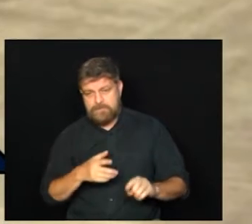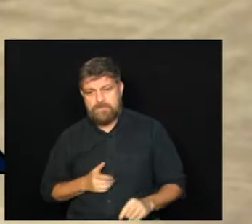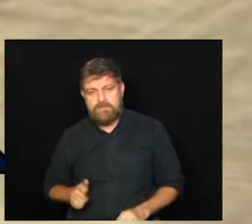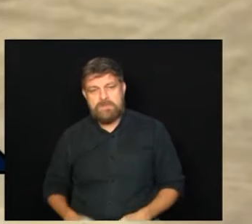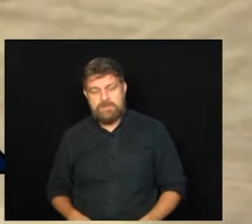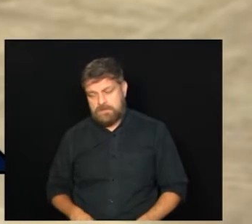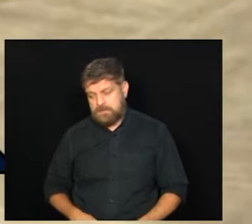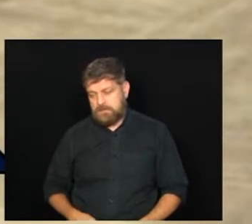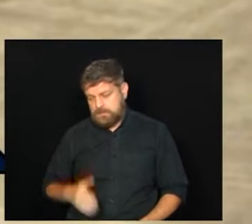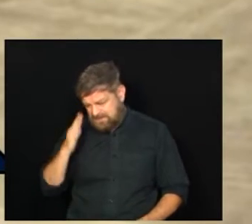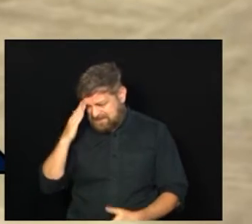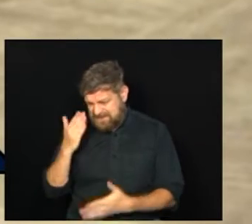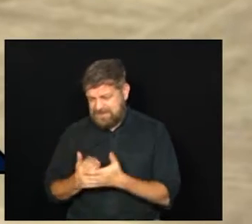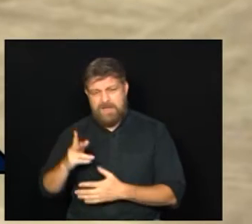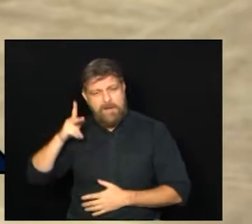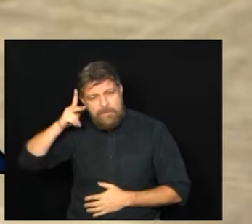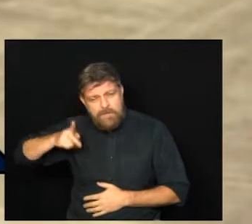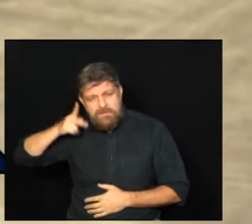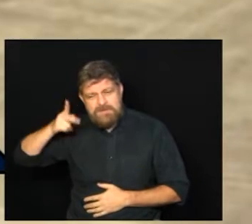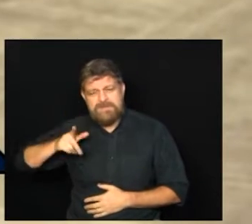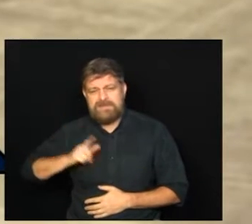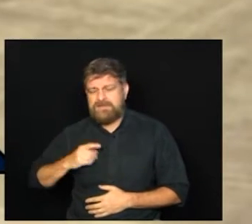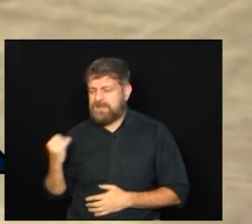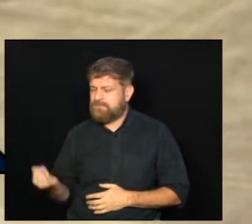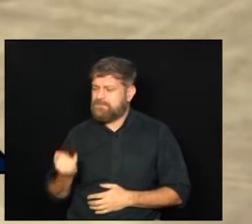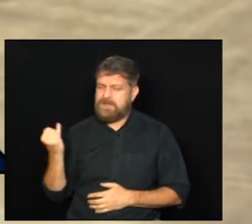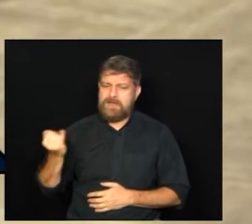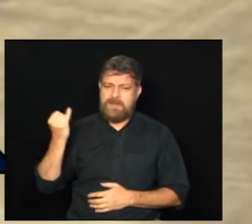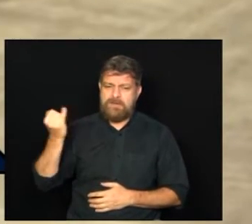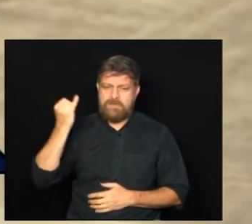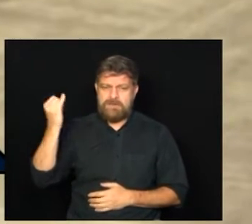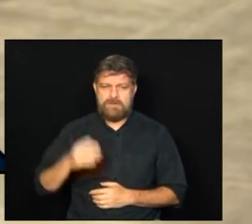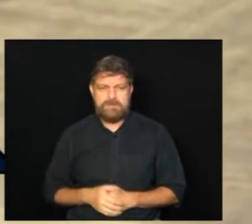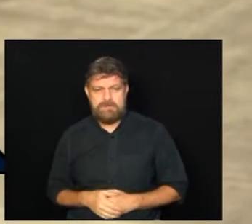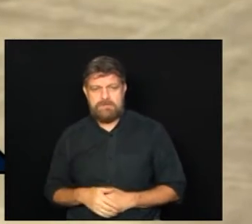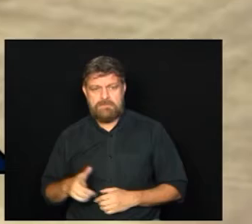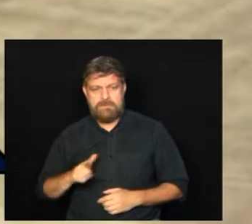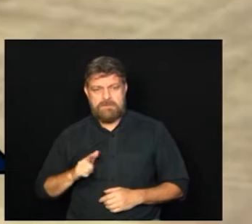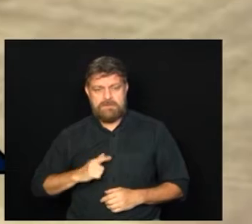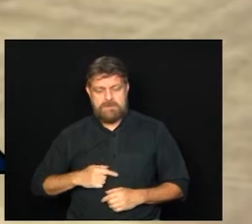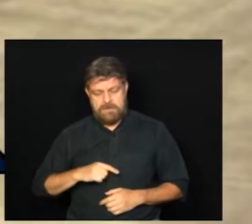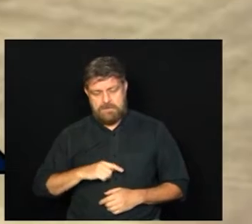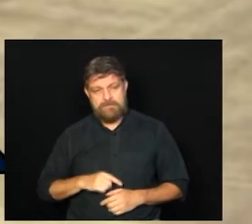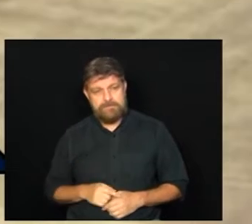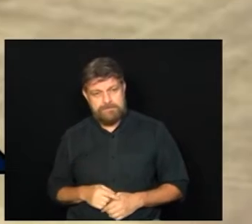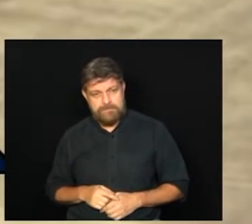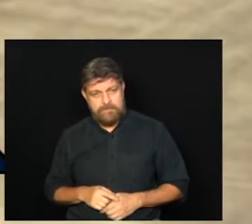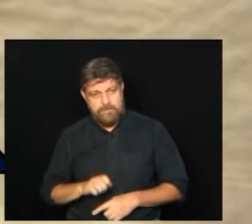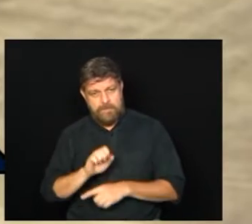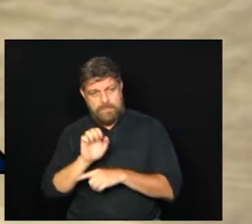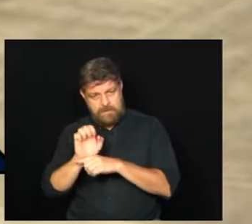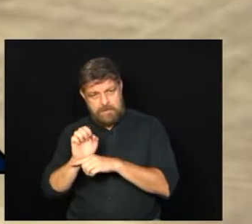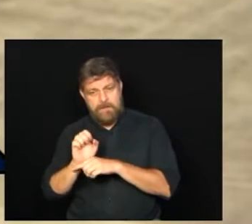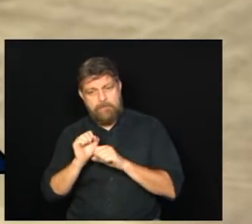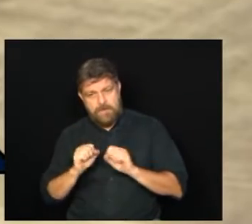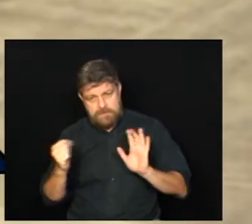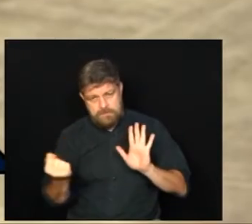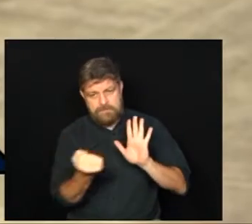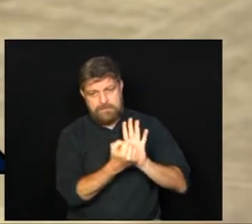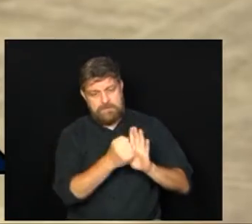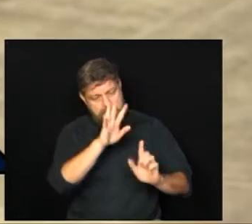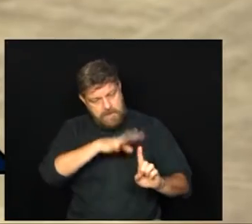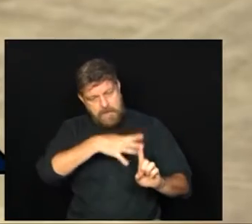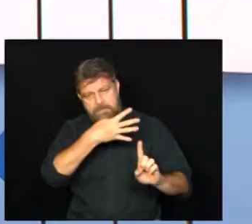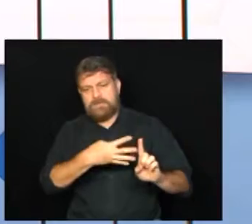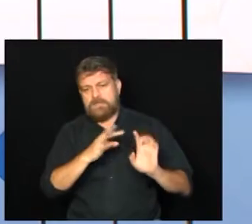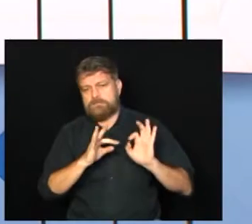sua convicção política, ideológica é muito maior do que um reconhecimento público. Mas o Estado pode fazer esse reconhecimento e por isso dessa homenagem.